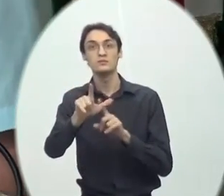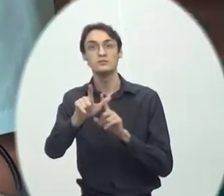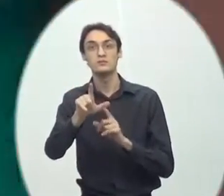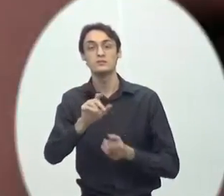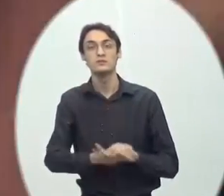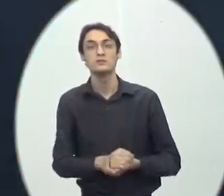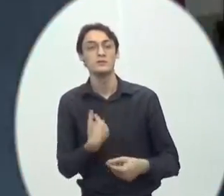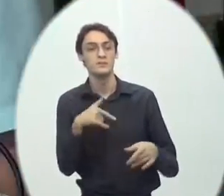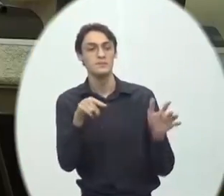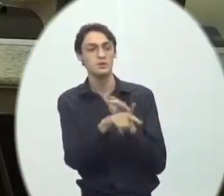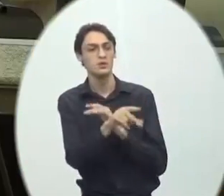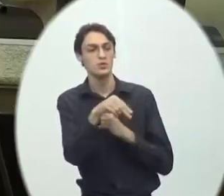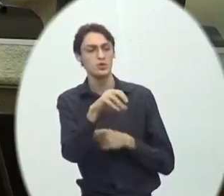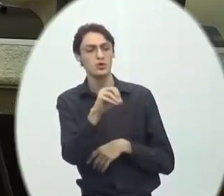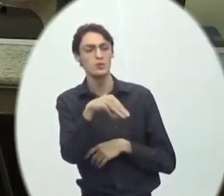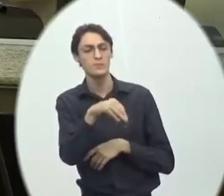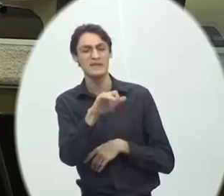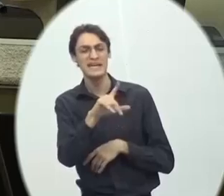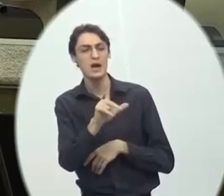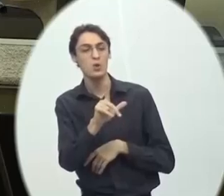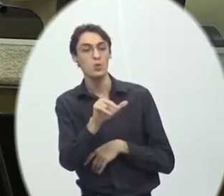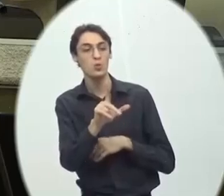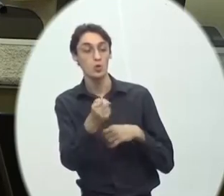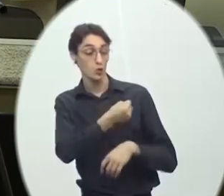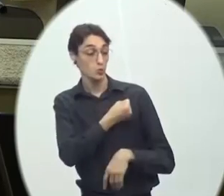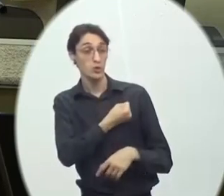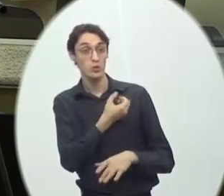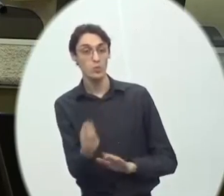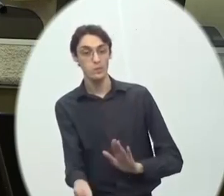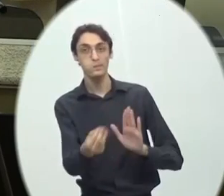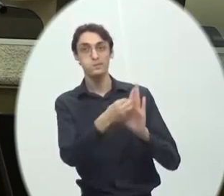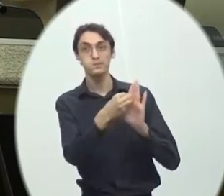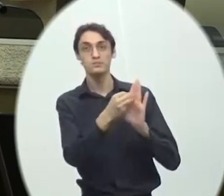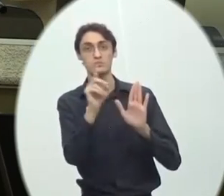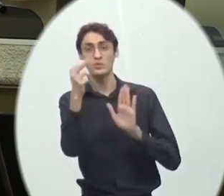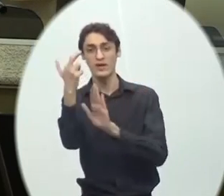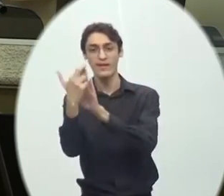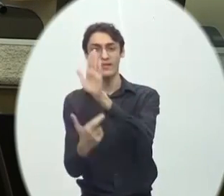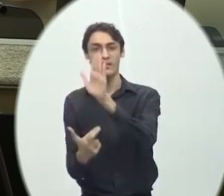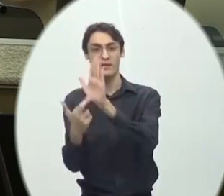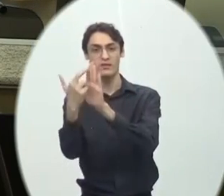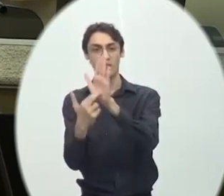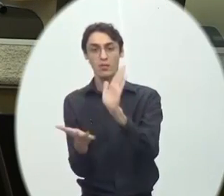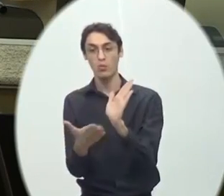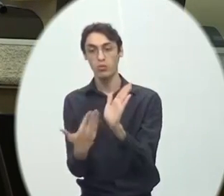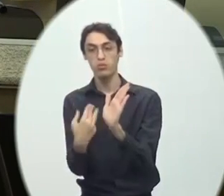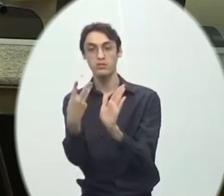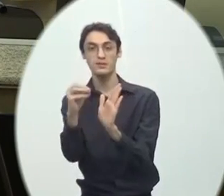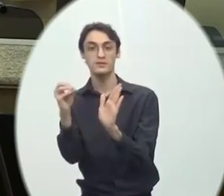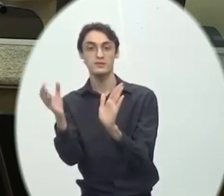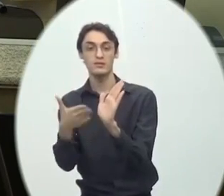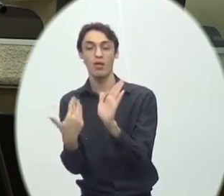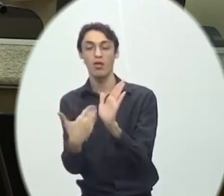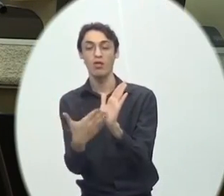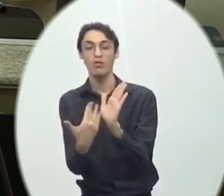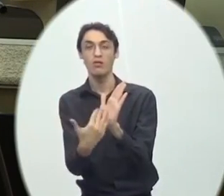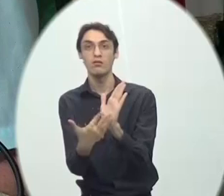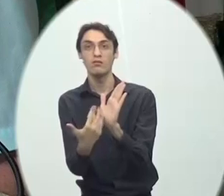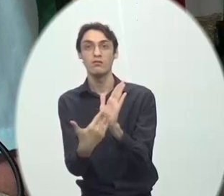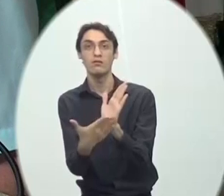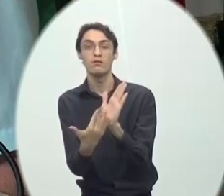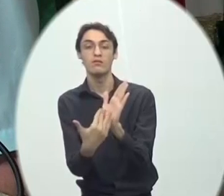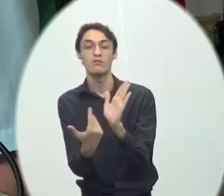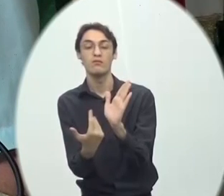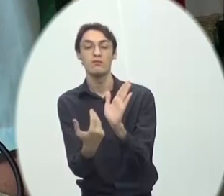valor nominal de uma dívida, isto é um número, não é um relatório de 300 páginas, tipo assim, vou